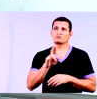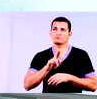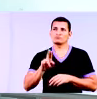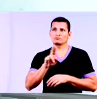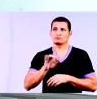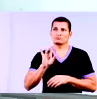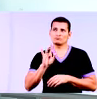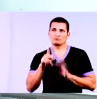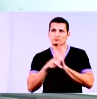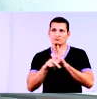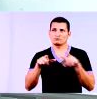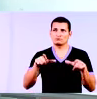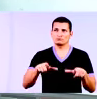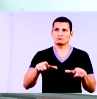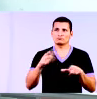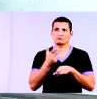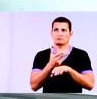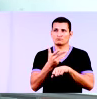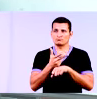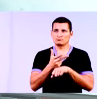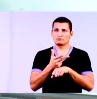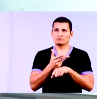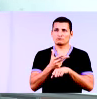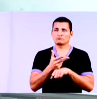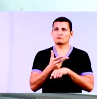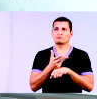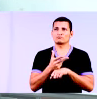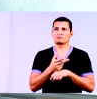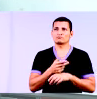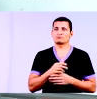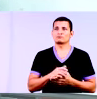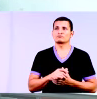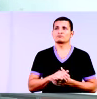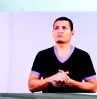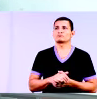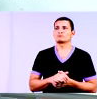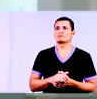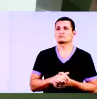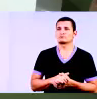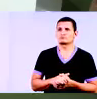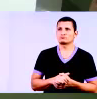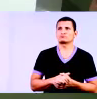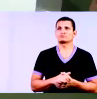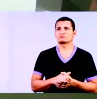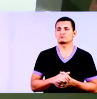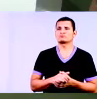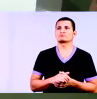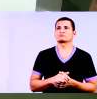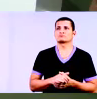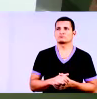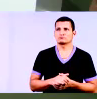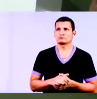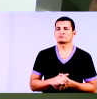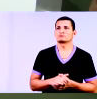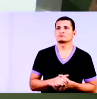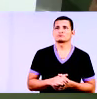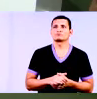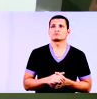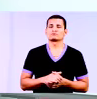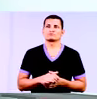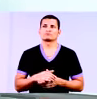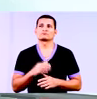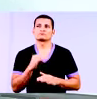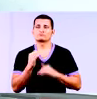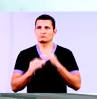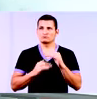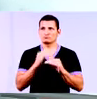da placa de vídeo. Então, essa é a grande sacada. Desafoga, né, professor? Desafoga o processador a e a memória RAM. Exatamente. Então a